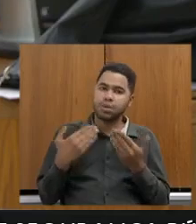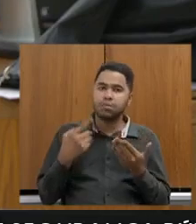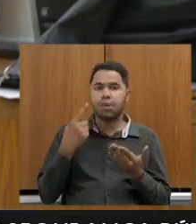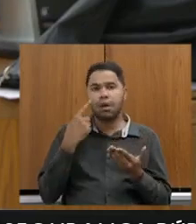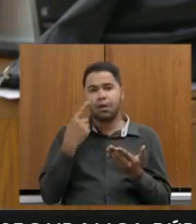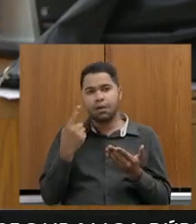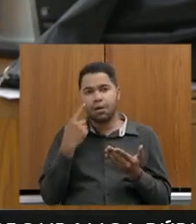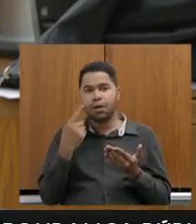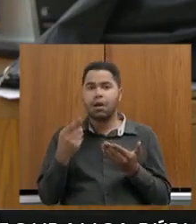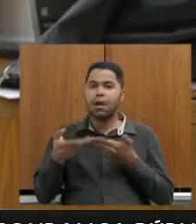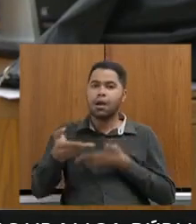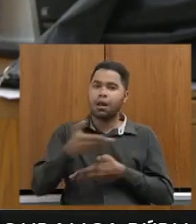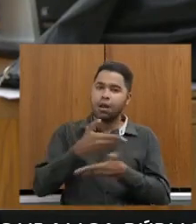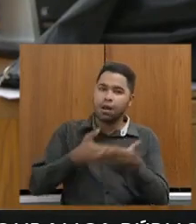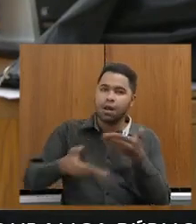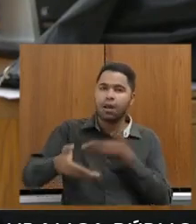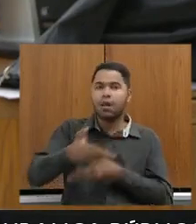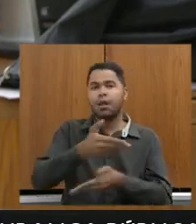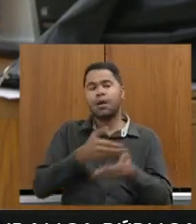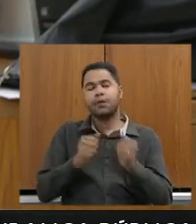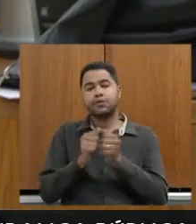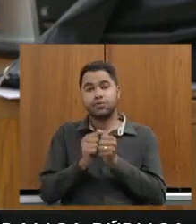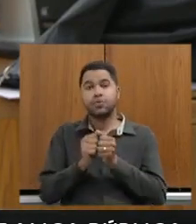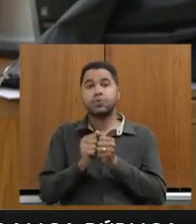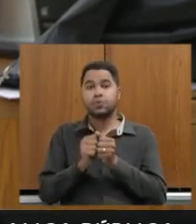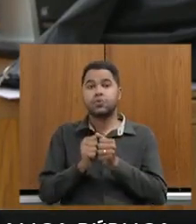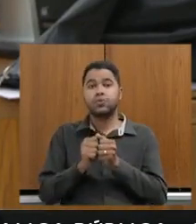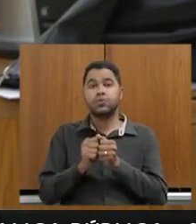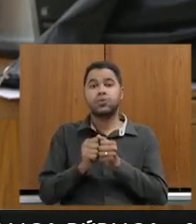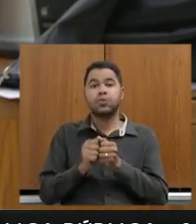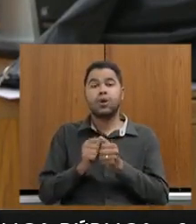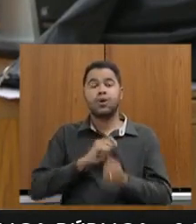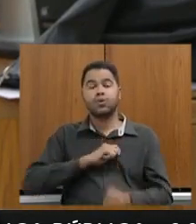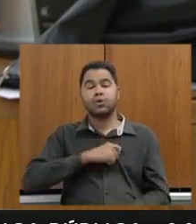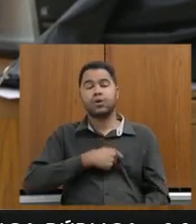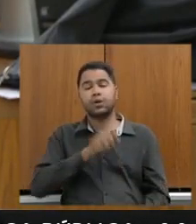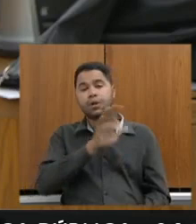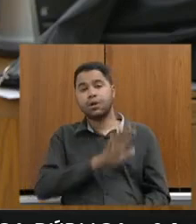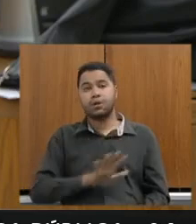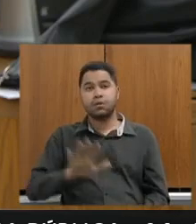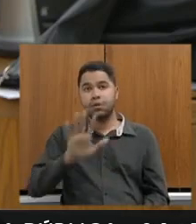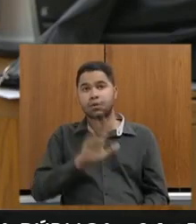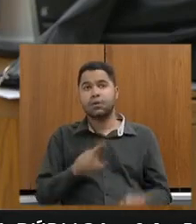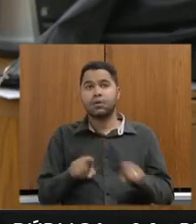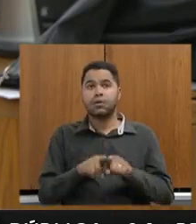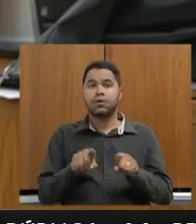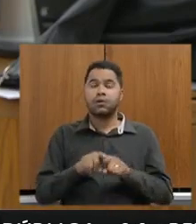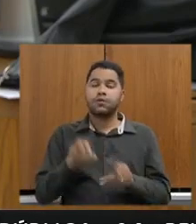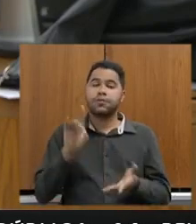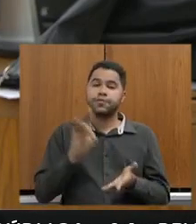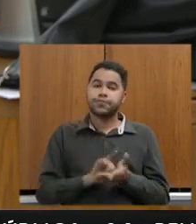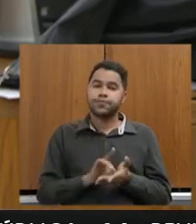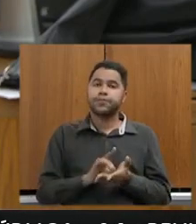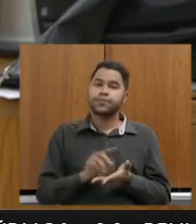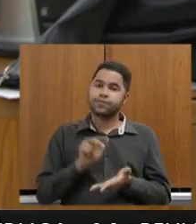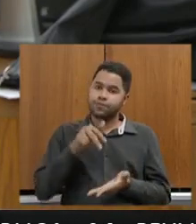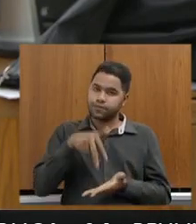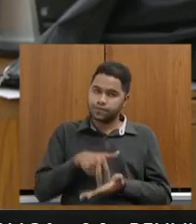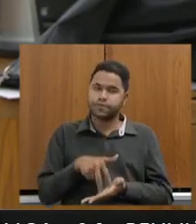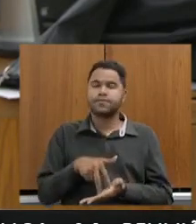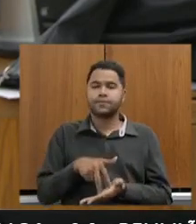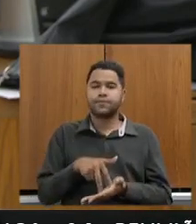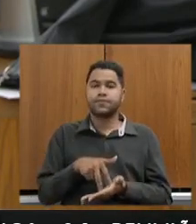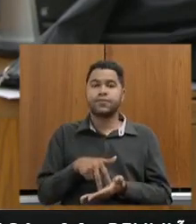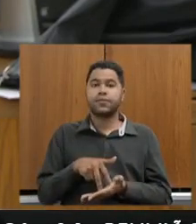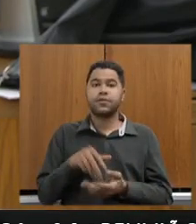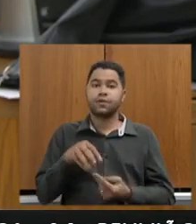se essa enterro comunicação junto ao delegado-geral para ver o que pode ser feito é demais o iphan afirmo nosso posicionamento de que